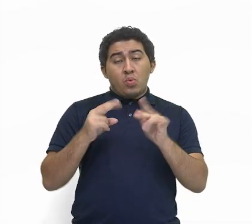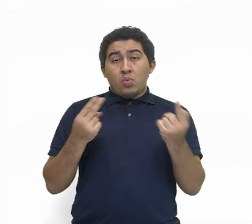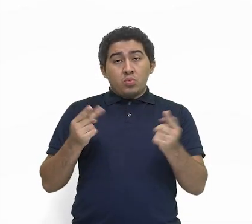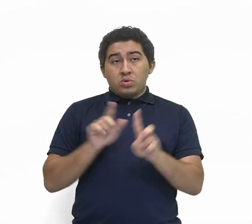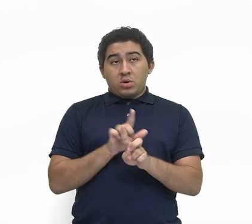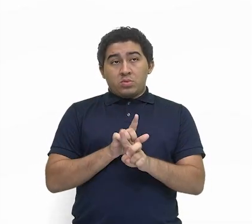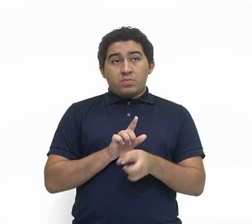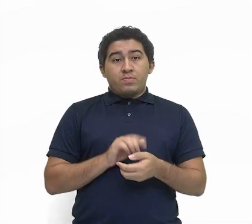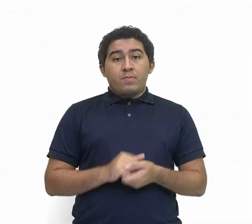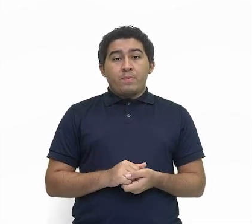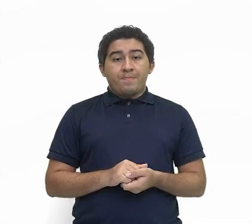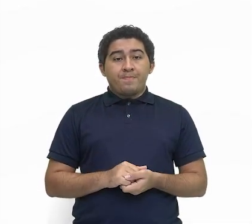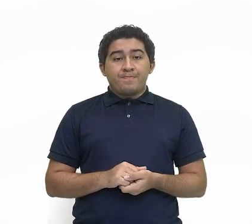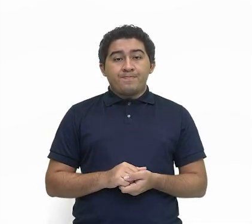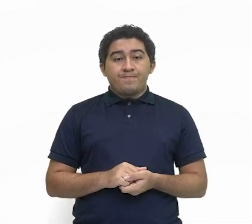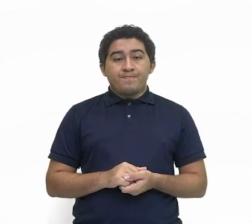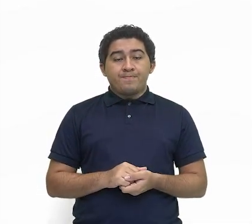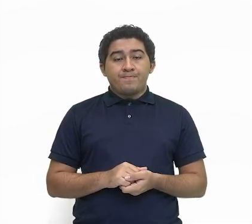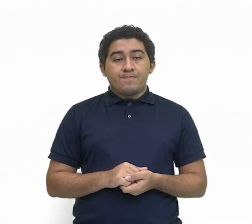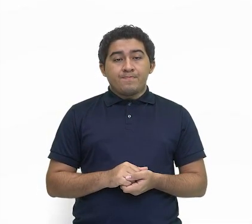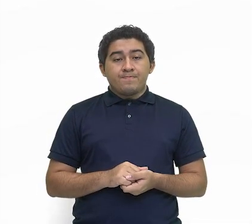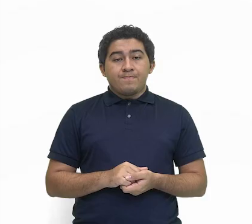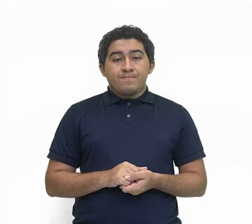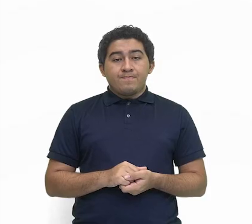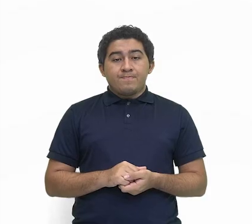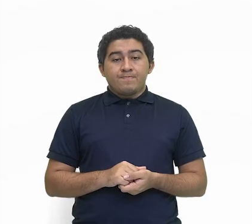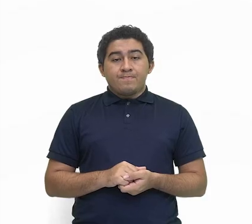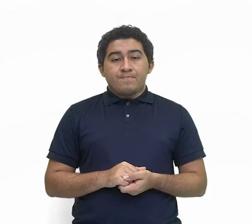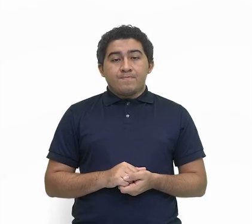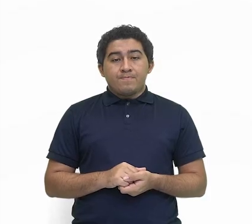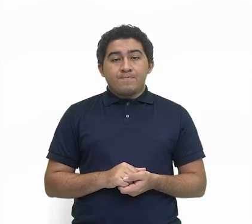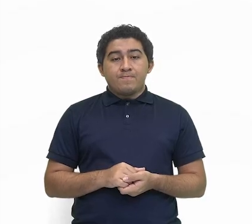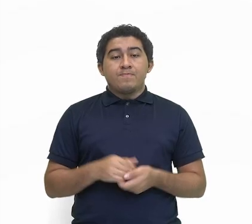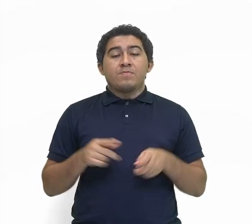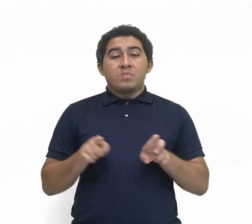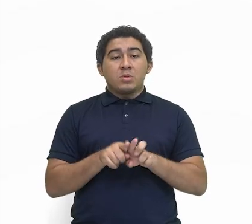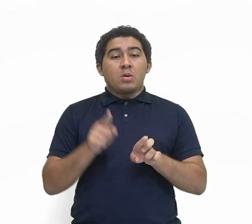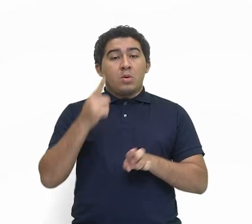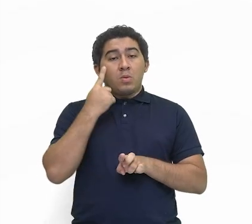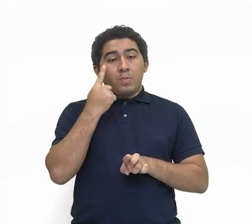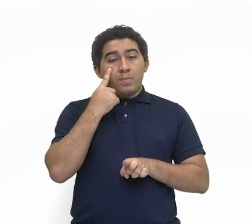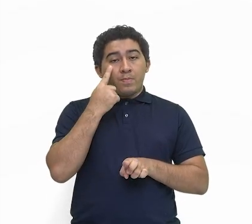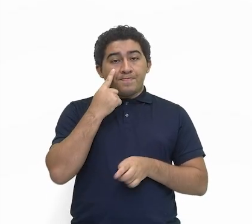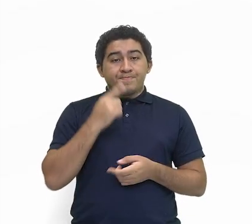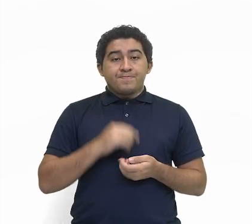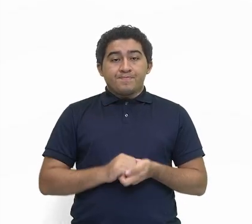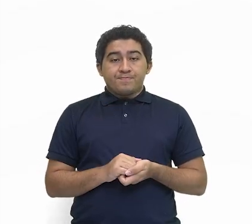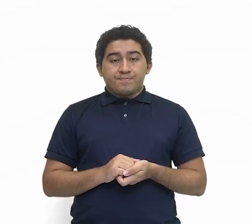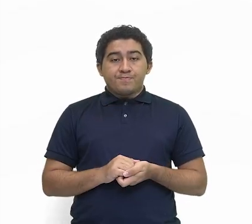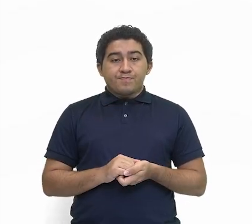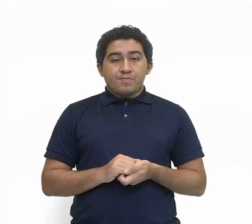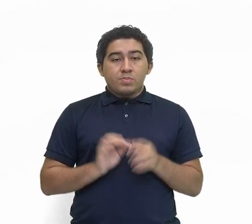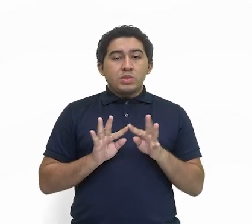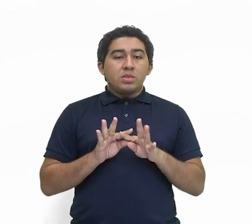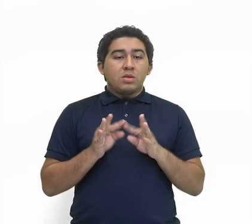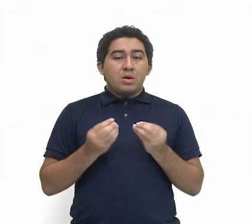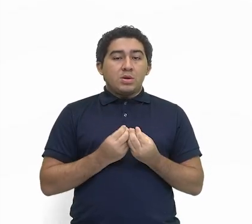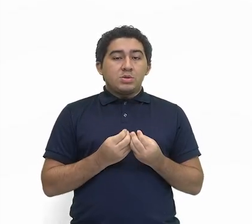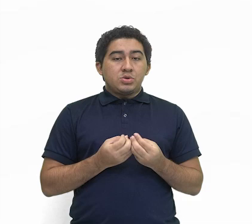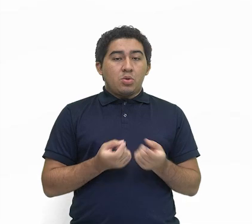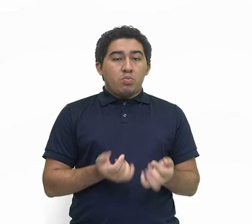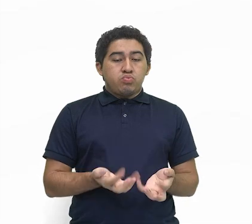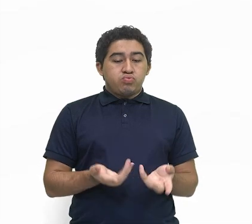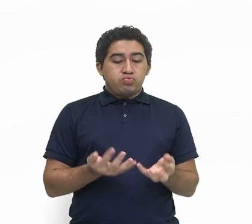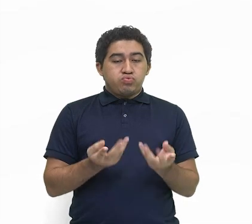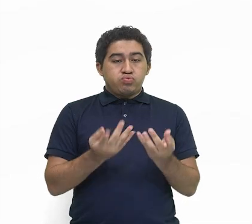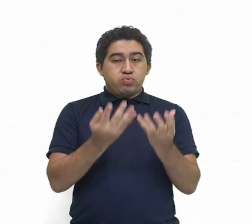água. E ele fez outra marcação, colocou o termômetro dele lá. Veja que a substância termométrica aqui, ó, ela subiu aqui